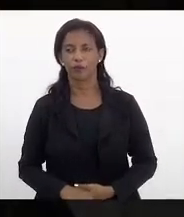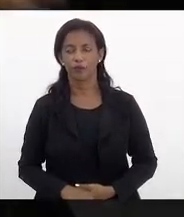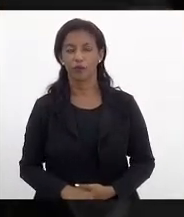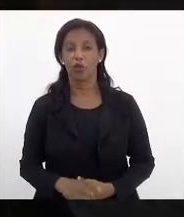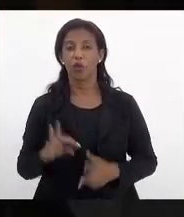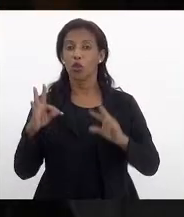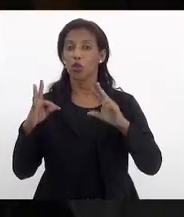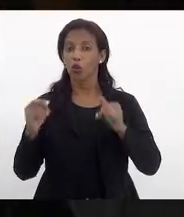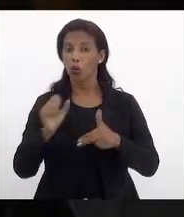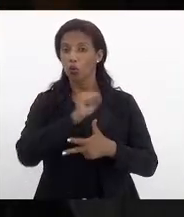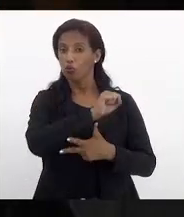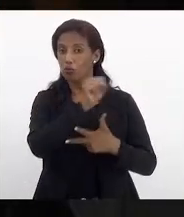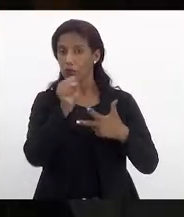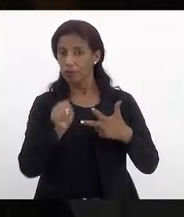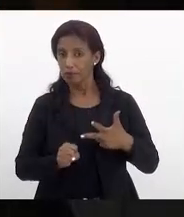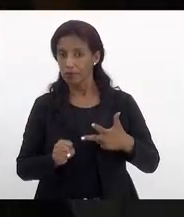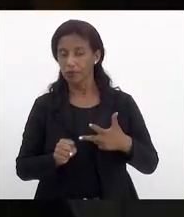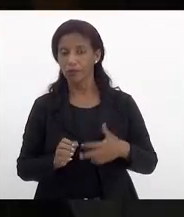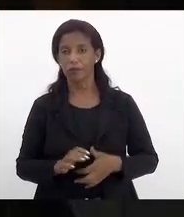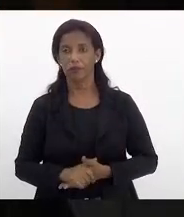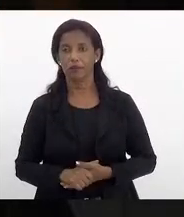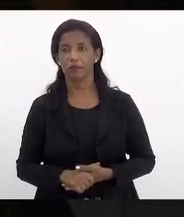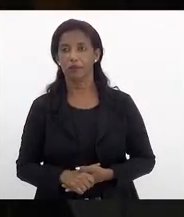Para todos os poderes.